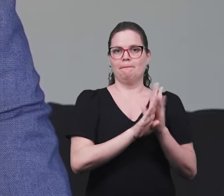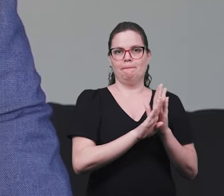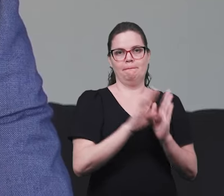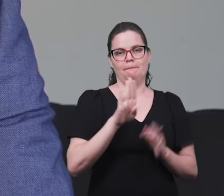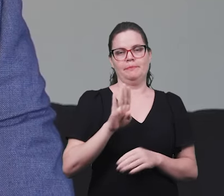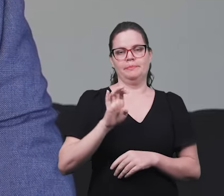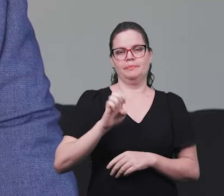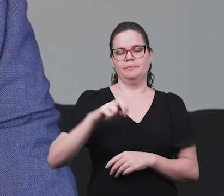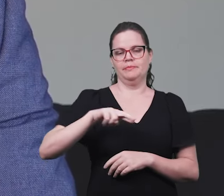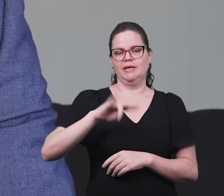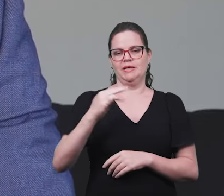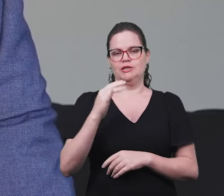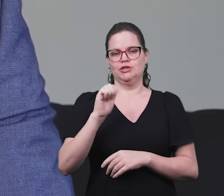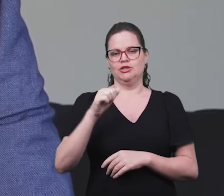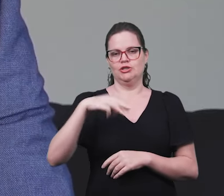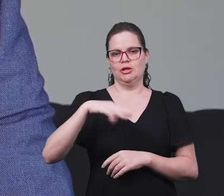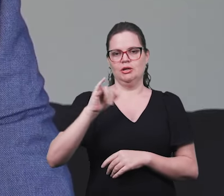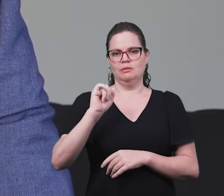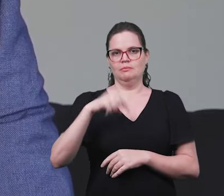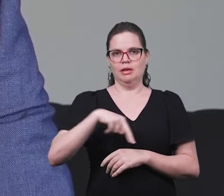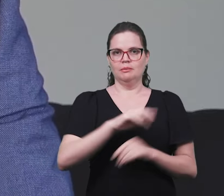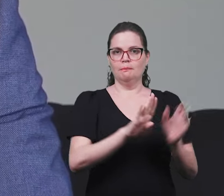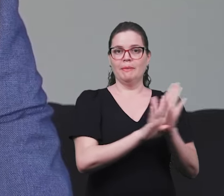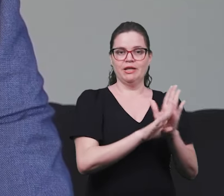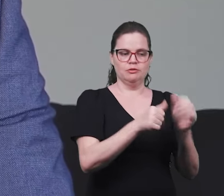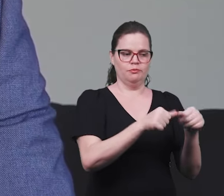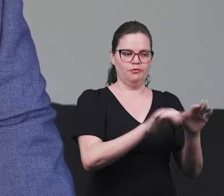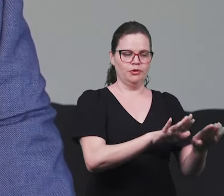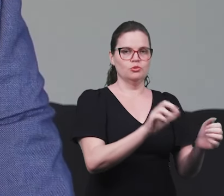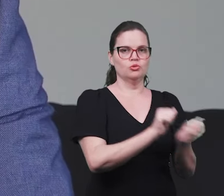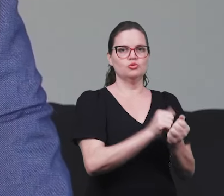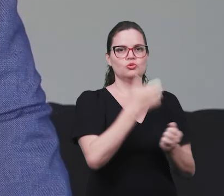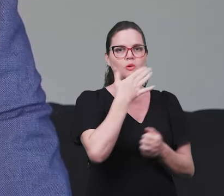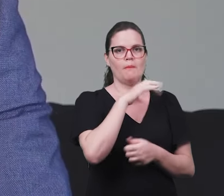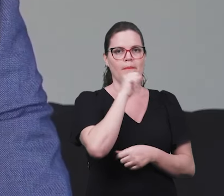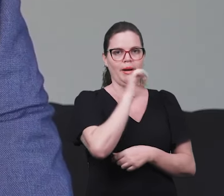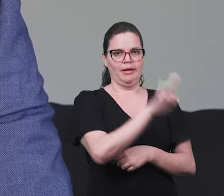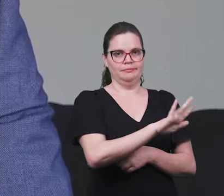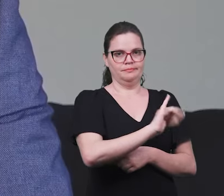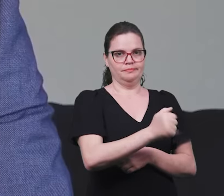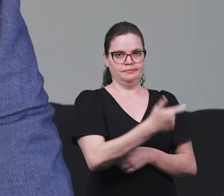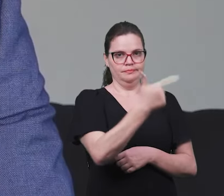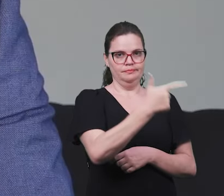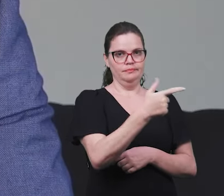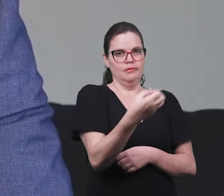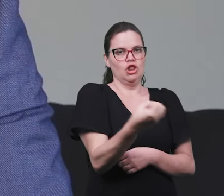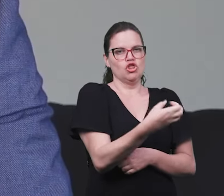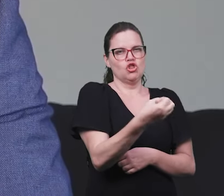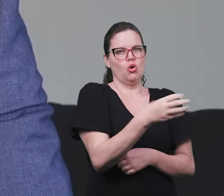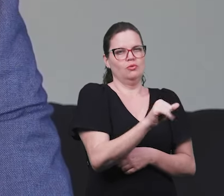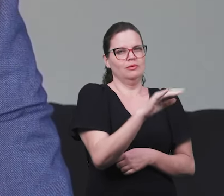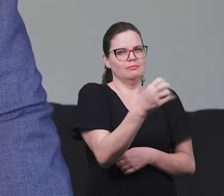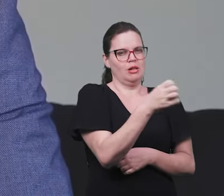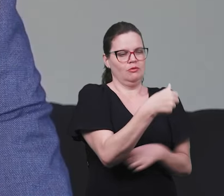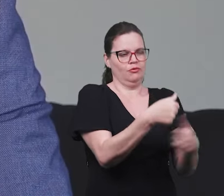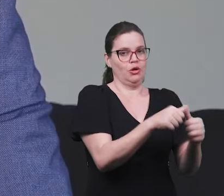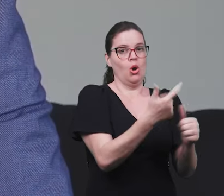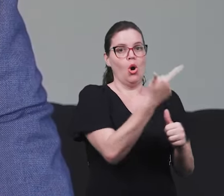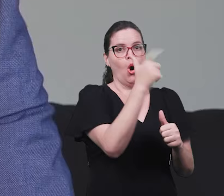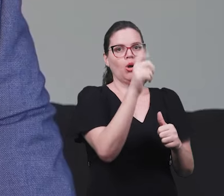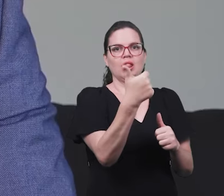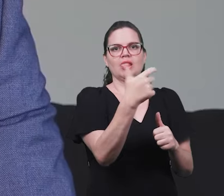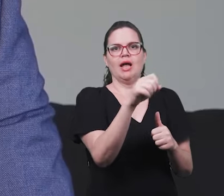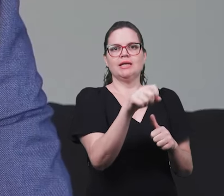que era o irmão mais novo de José, esse ficou com o pai. E eles foram para o Egito com os